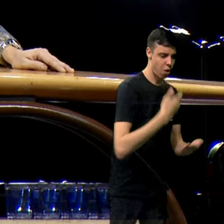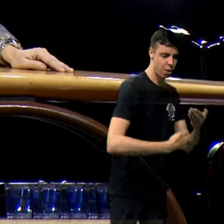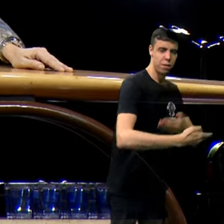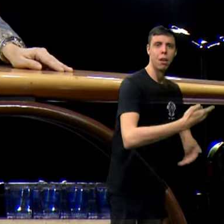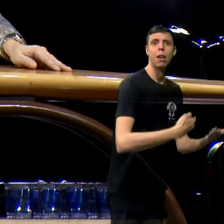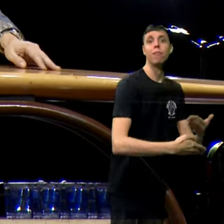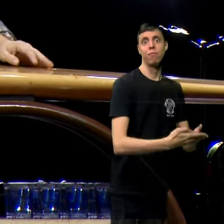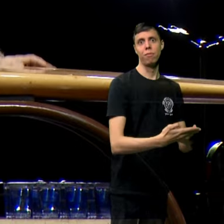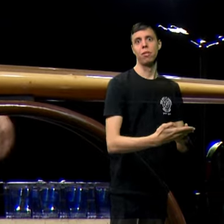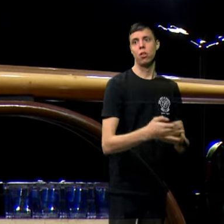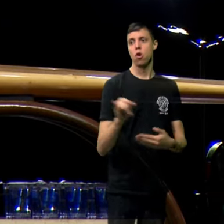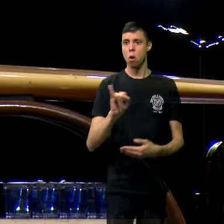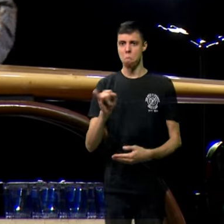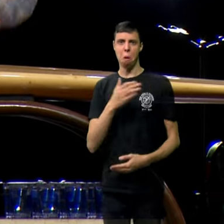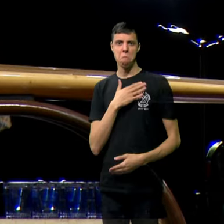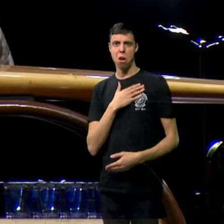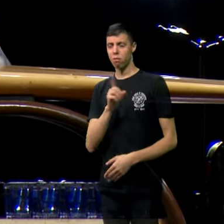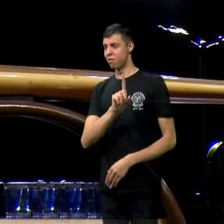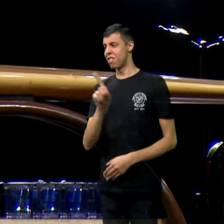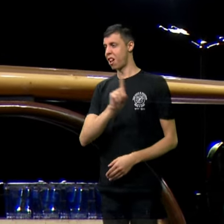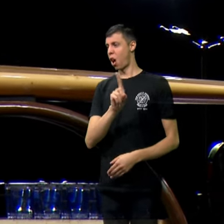irmãos.